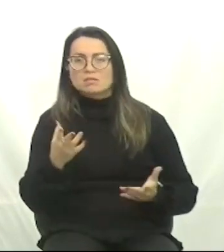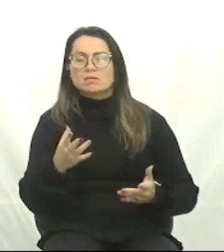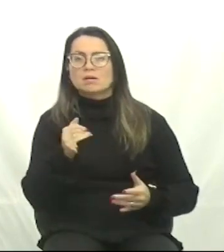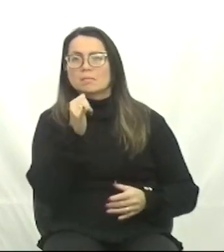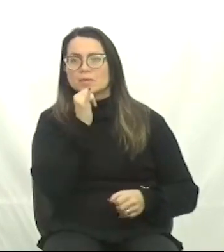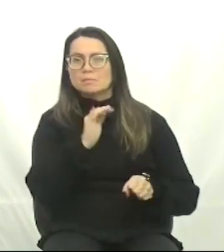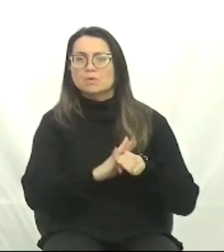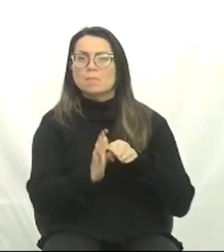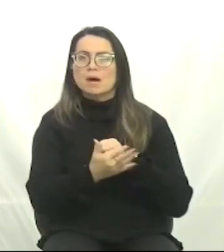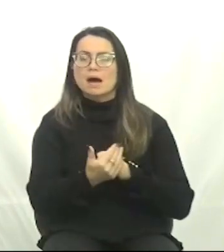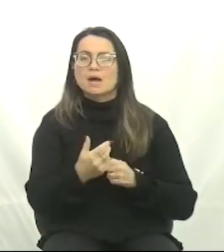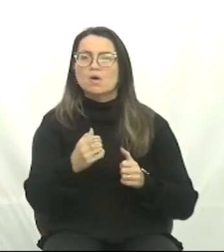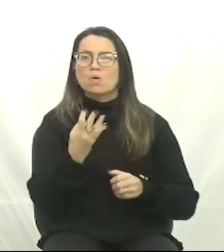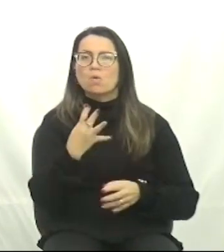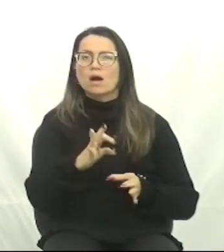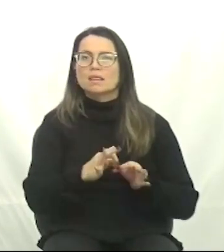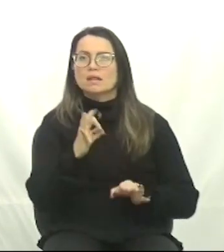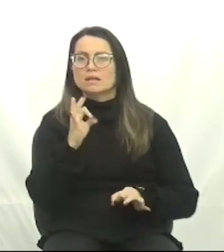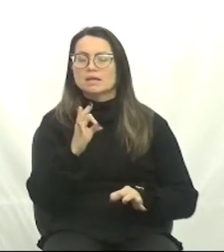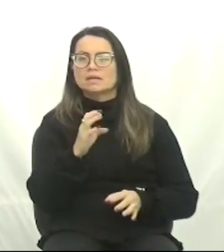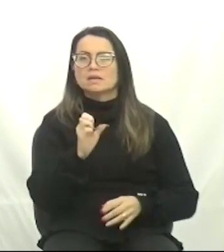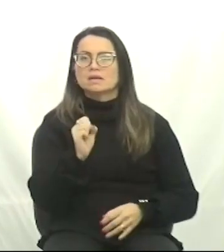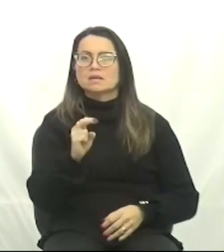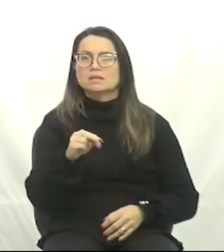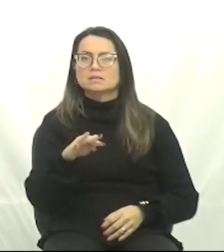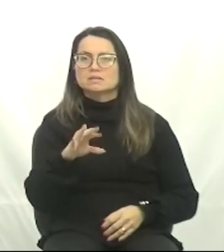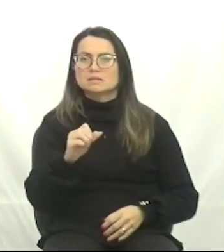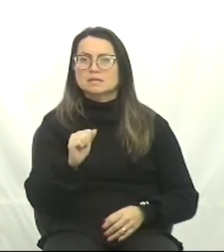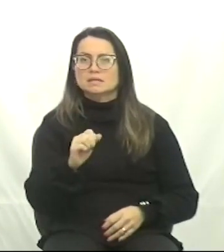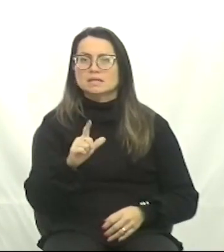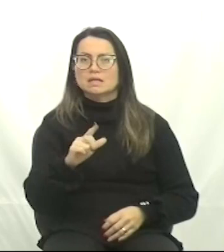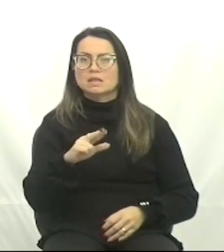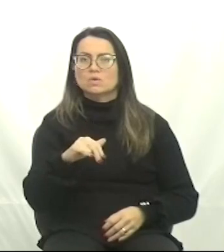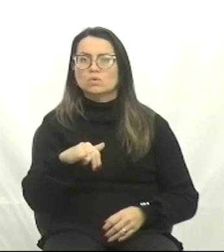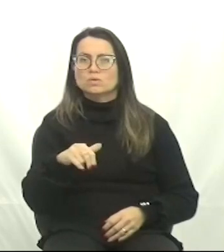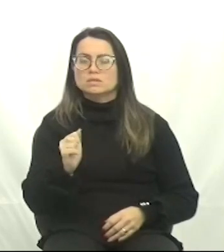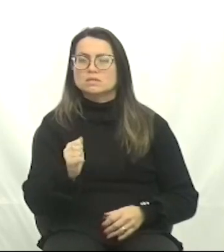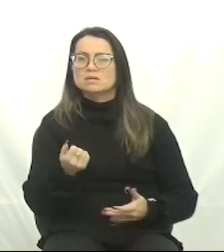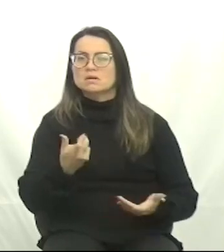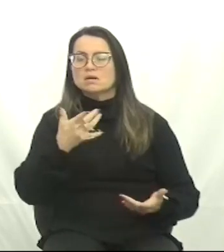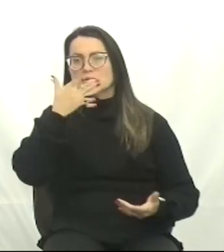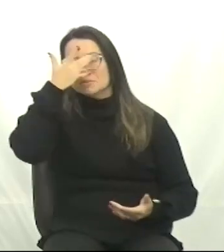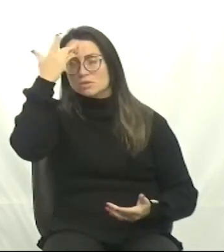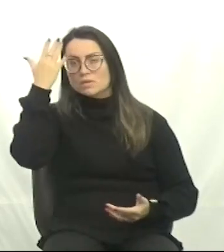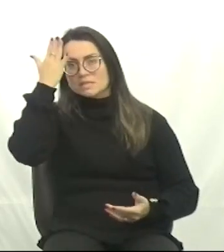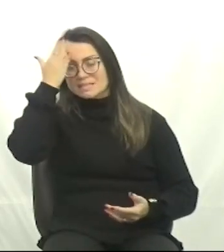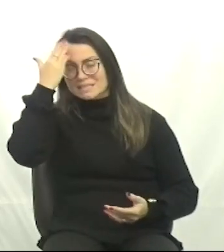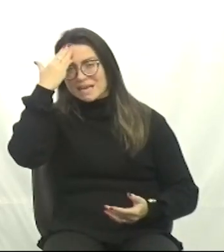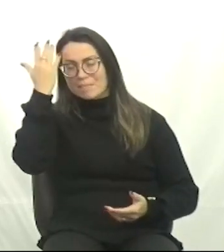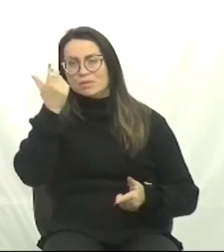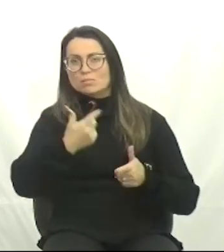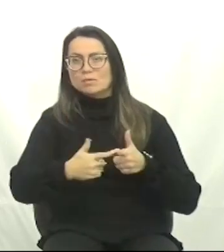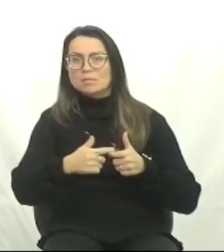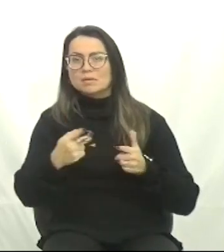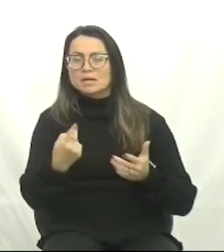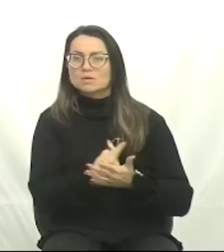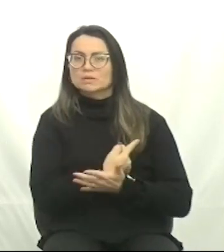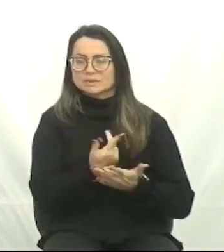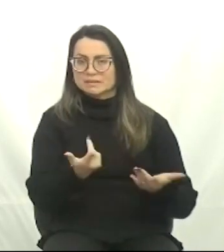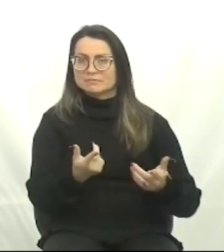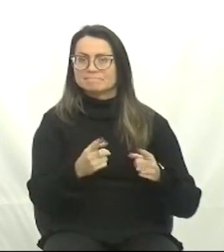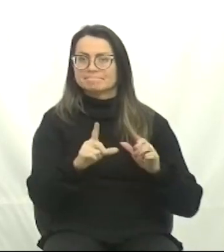na Grande Quarta Linha, vereadora Giovana, sabem dessa dificuldade que nós temos no nosso comércio. E